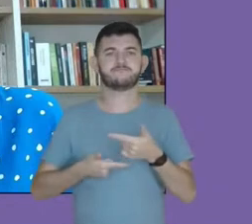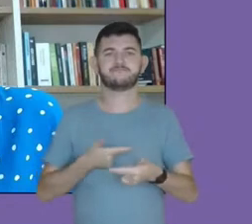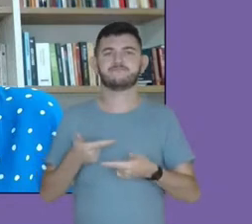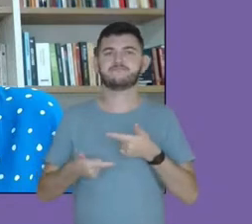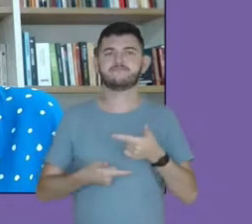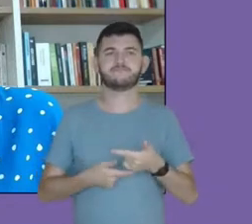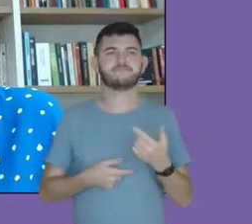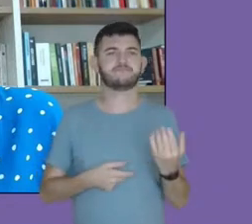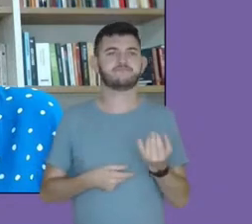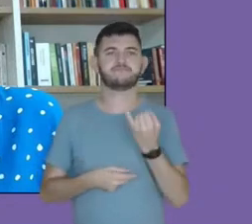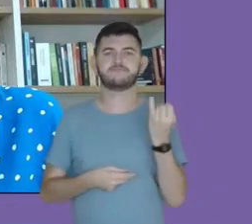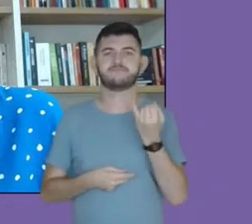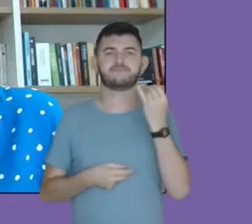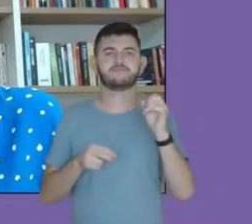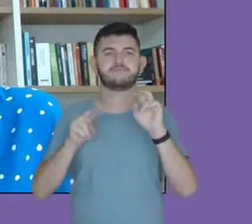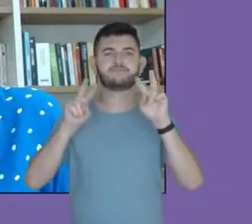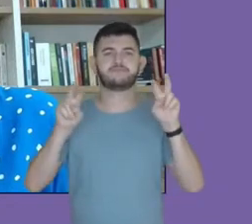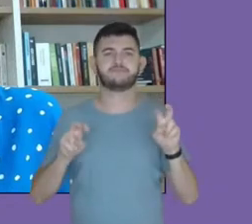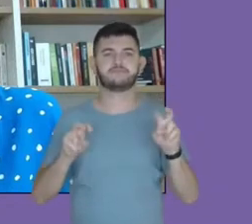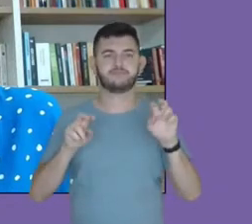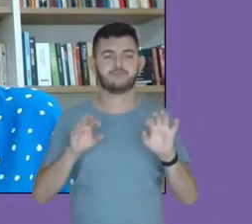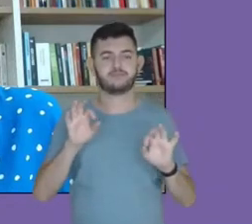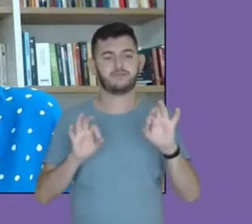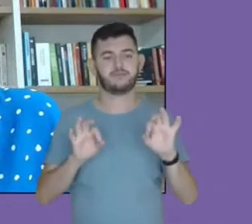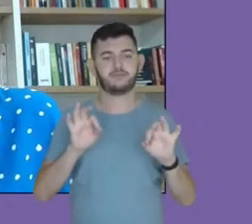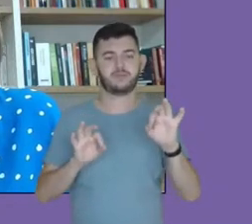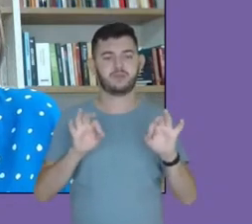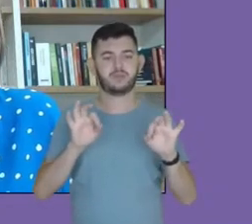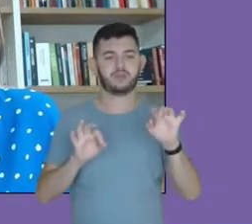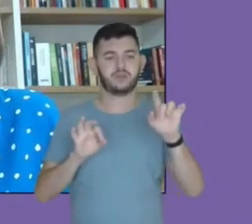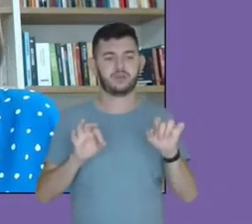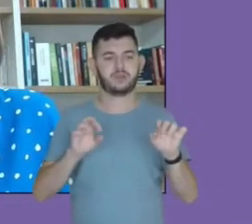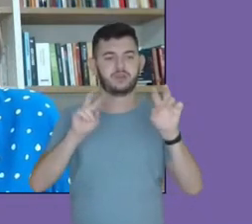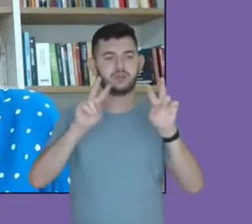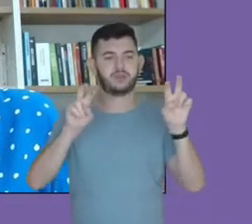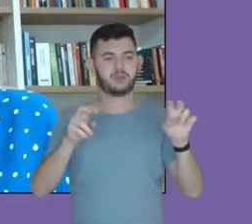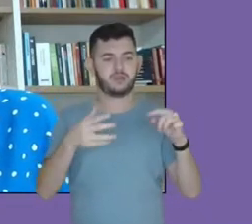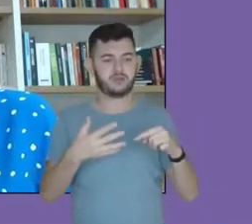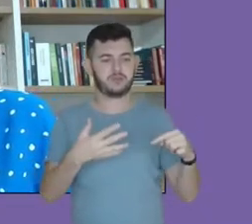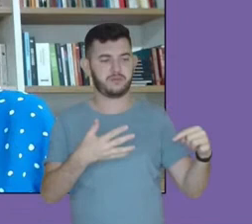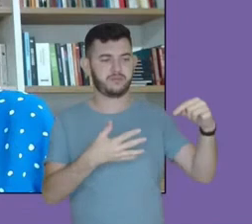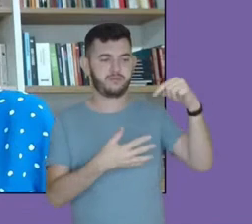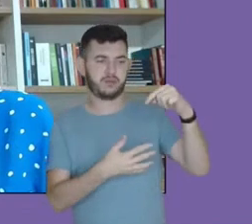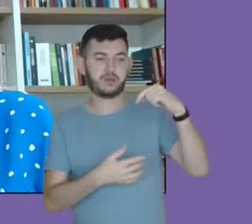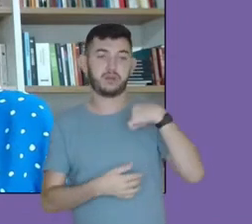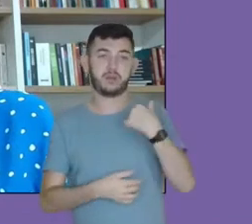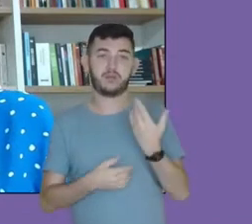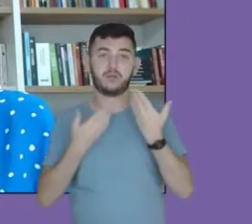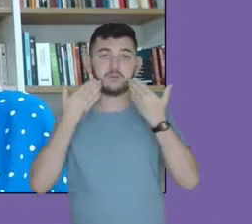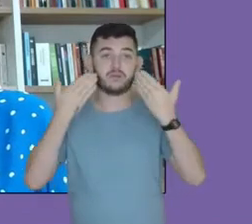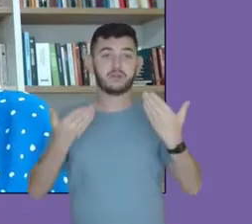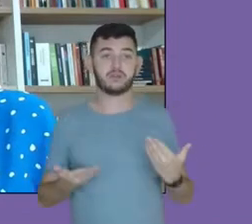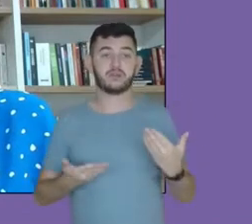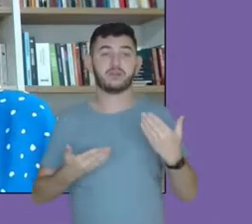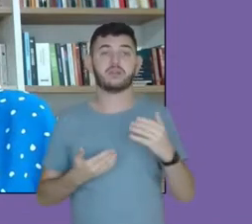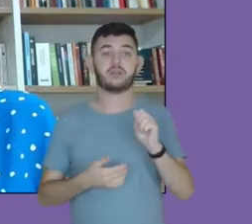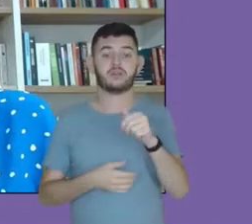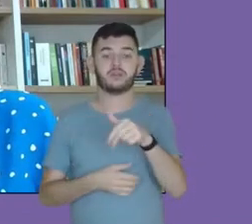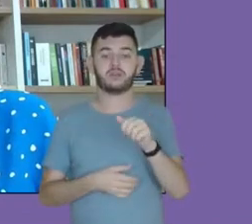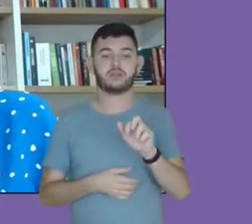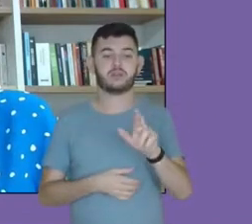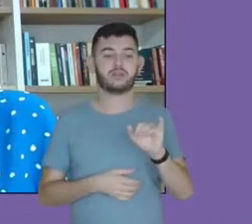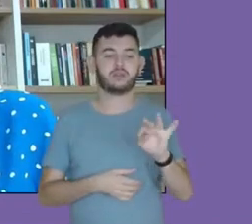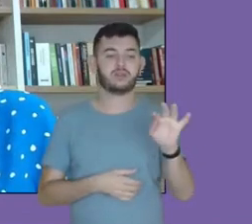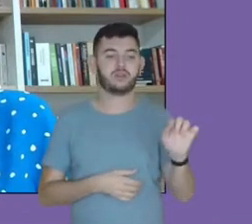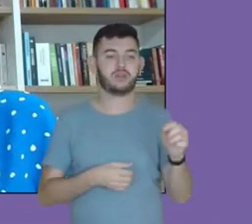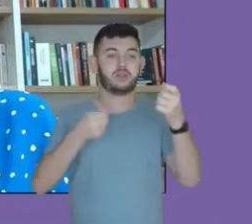muito importante em relação à formulação de um conjunto de questões. Eu quero apresentar a Ana Rita de Paula, que deu a aula sobre